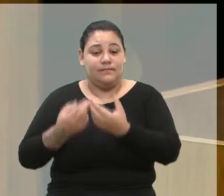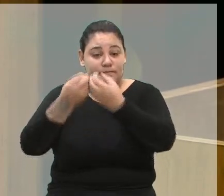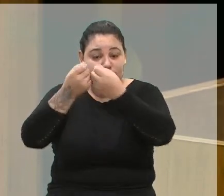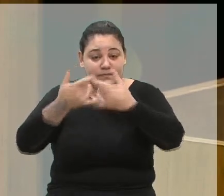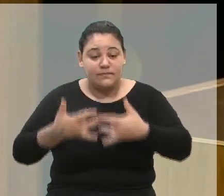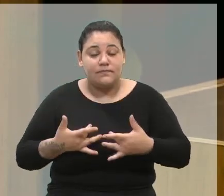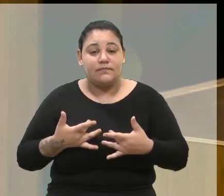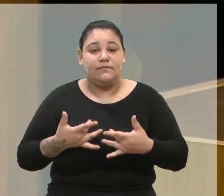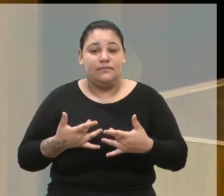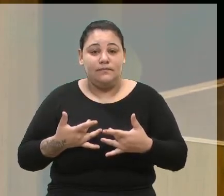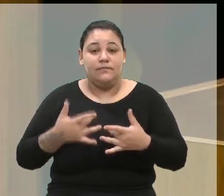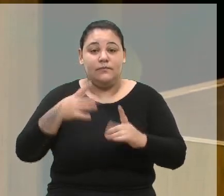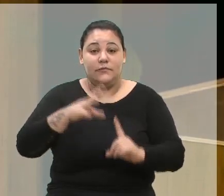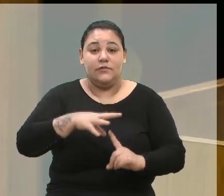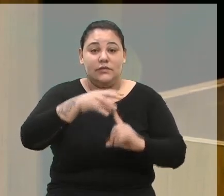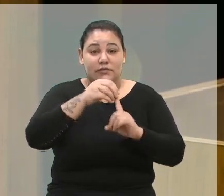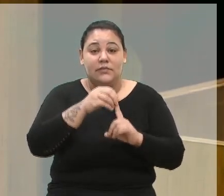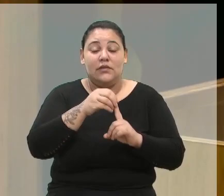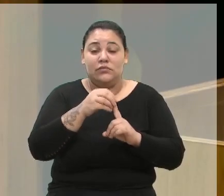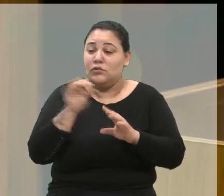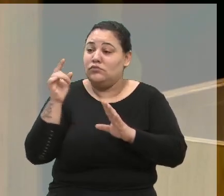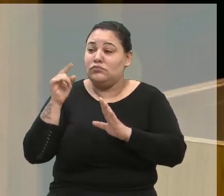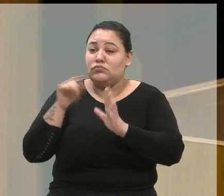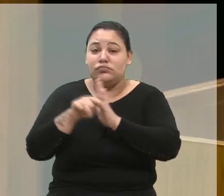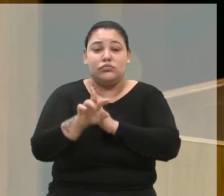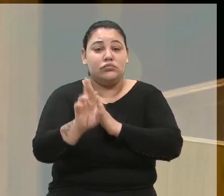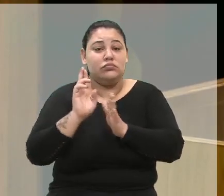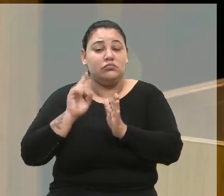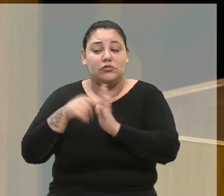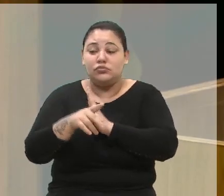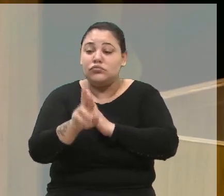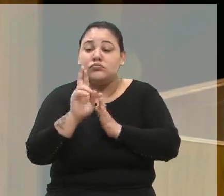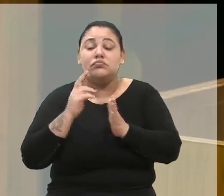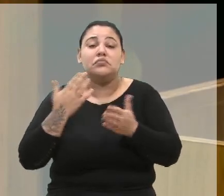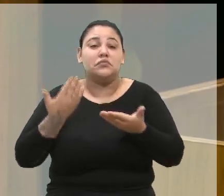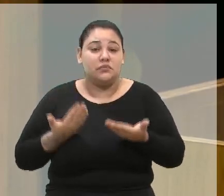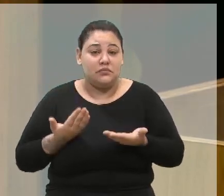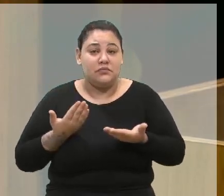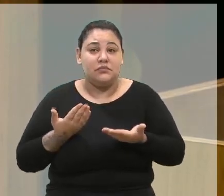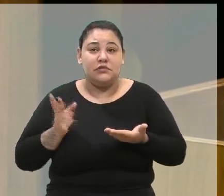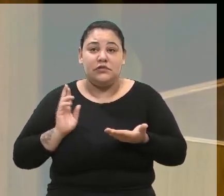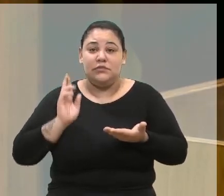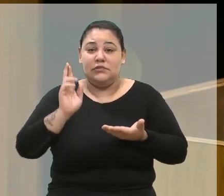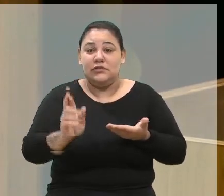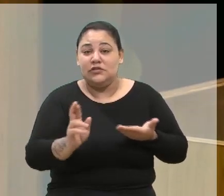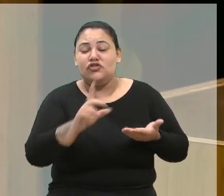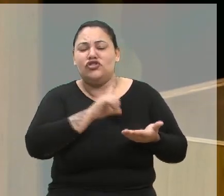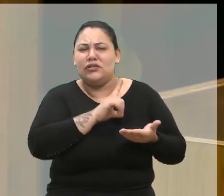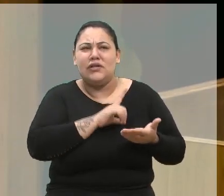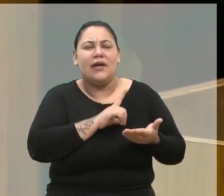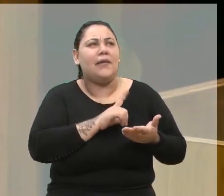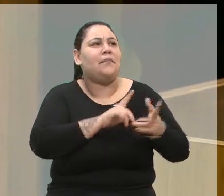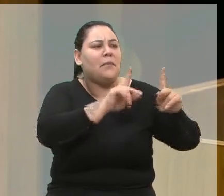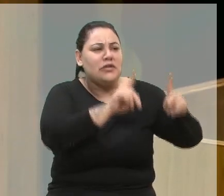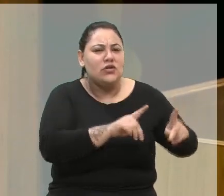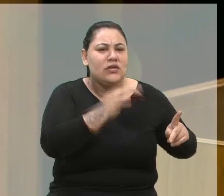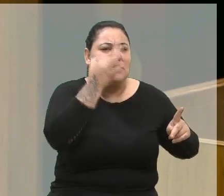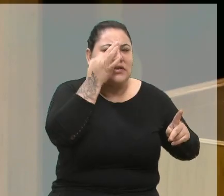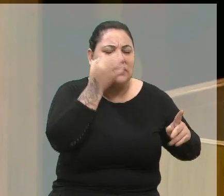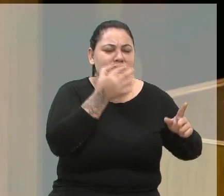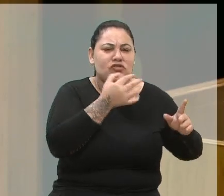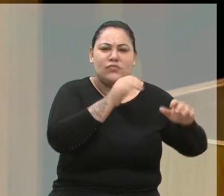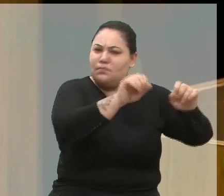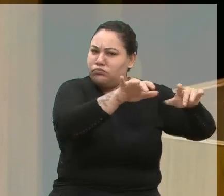que principais tirariam as dúvidas dos representantes dos sindicatos, dos representantes